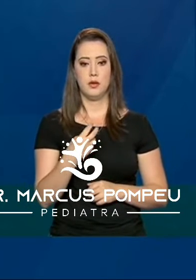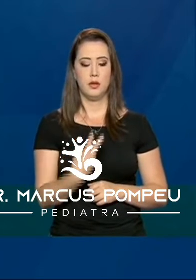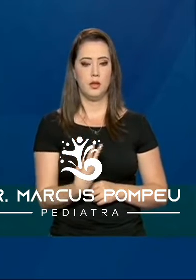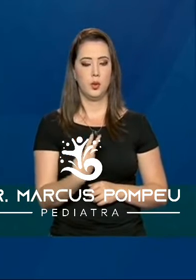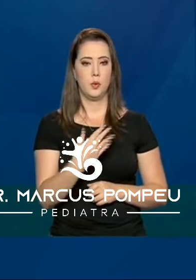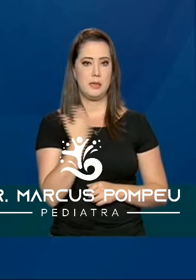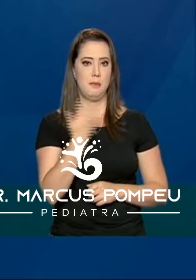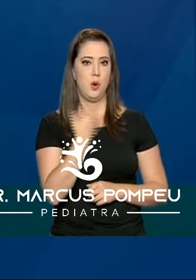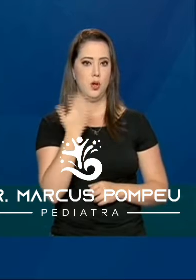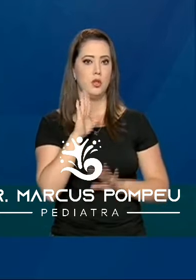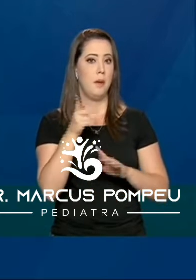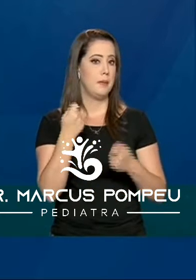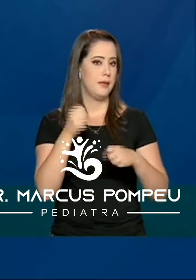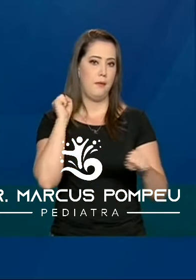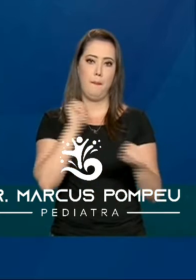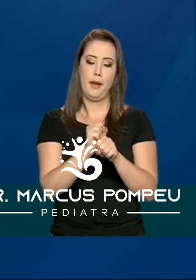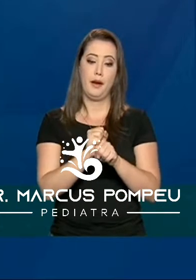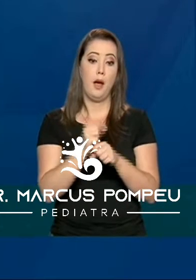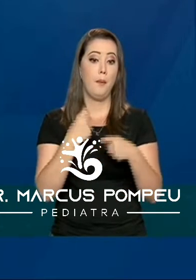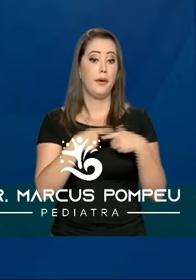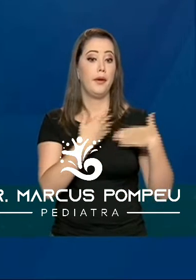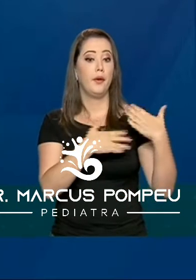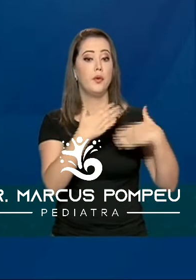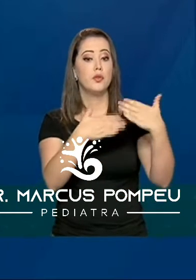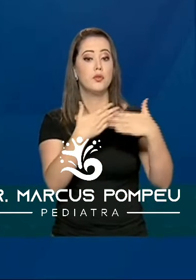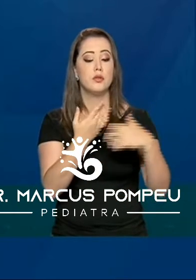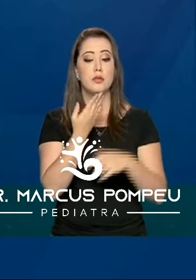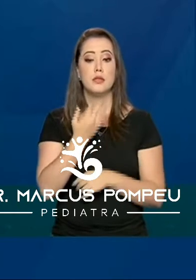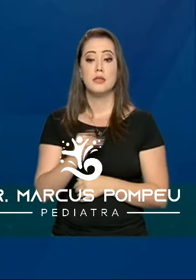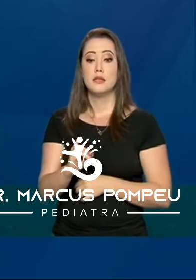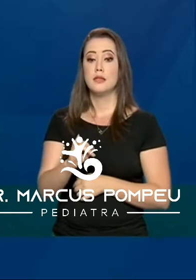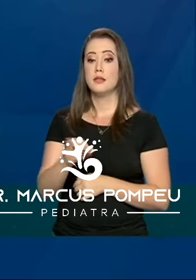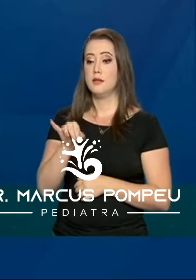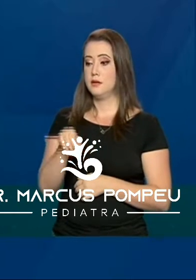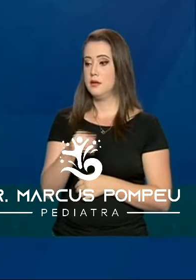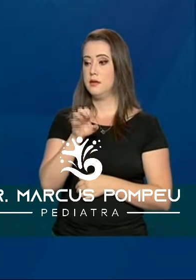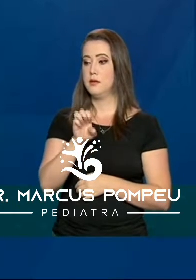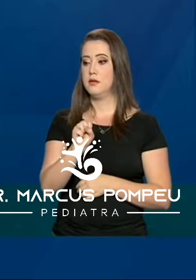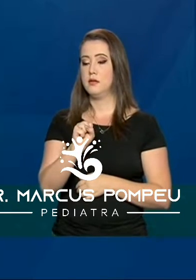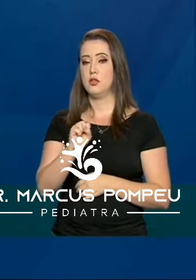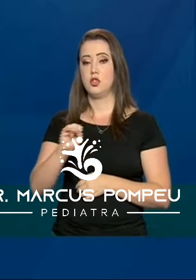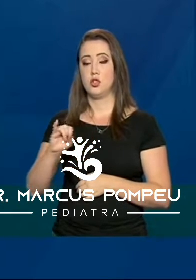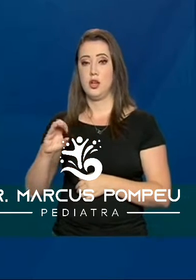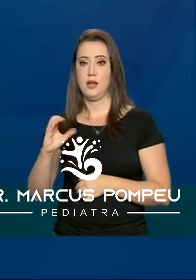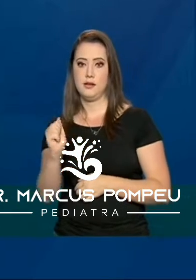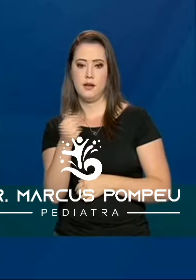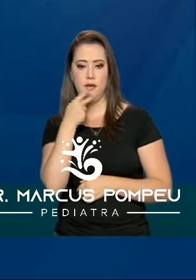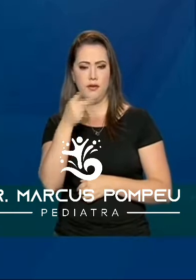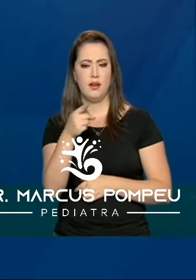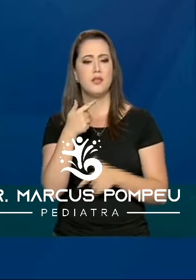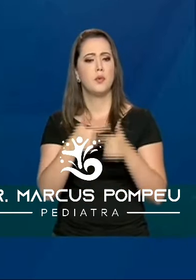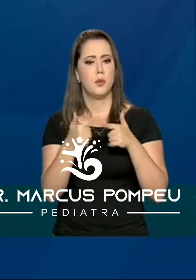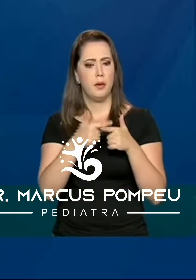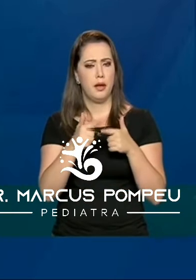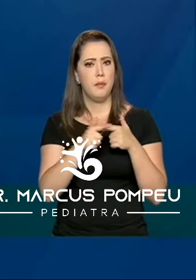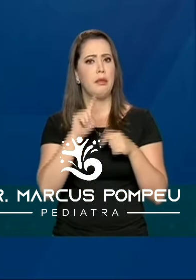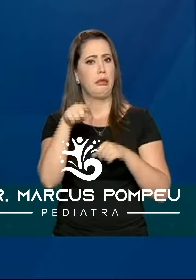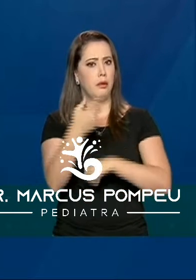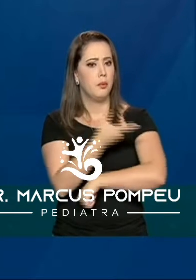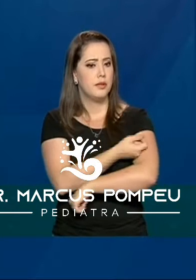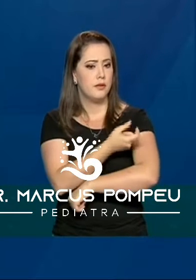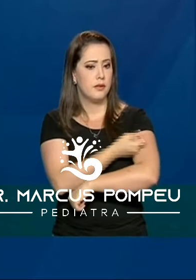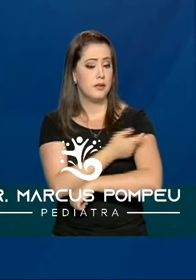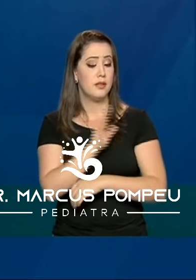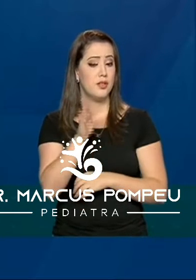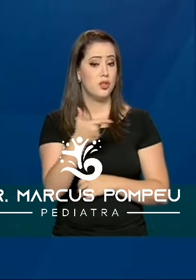que continuou? Por que continuou se Jessica Rose disse isso tem ligação direta com as complicações? E agora nós já temos